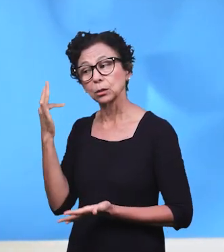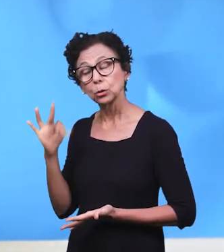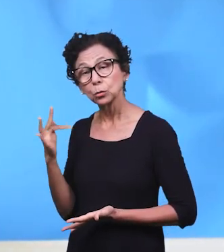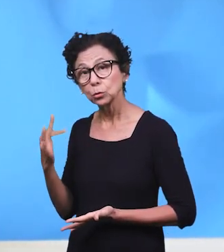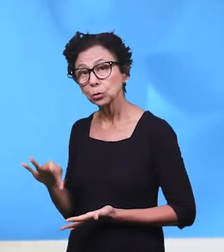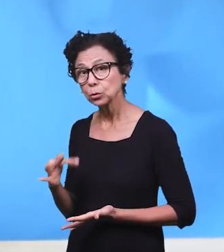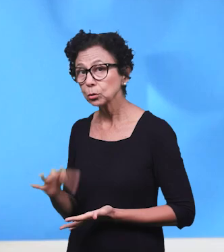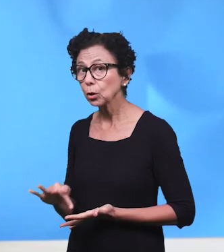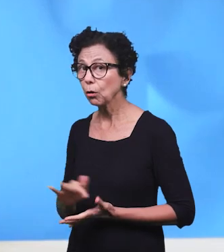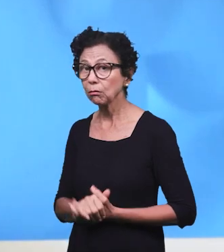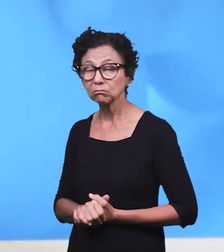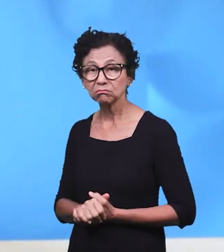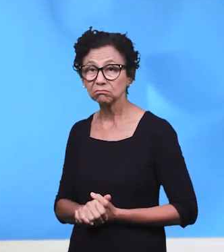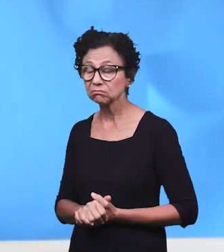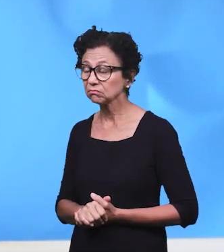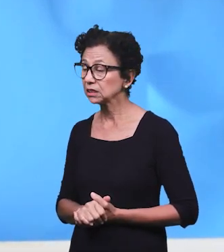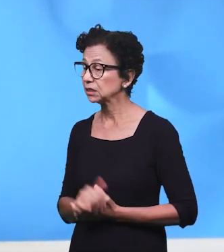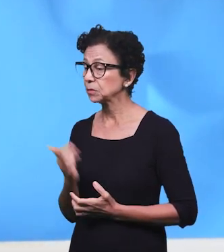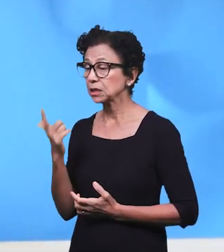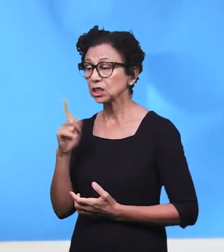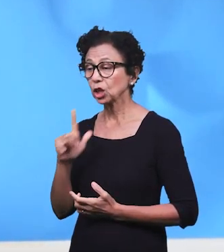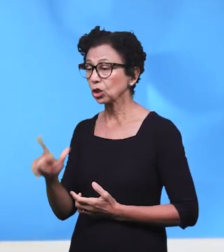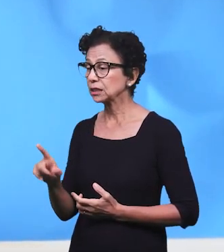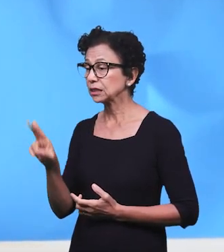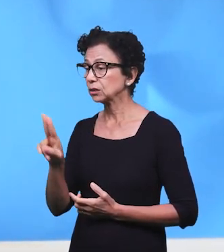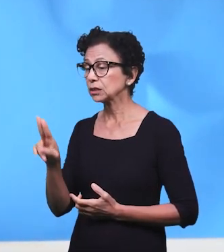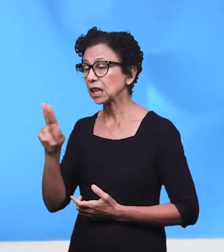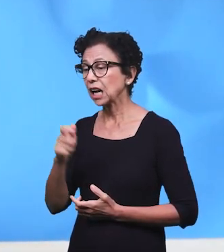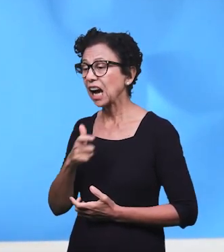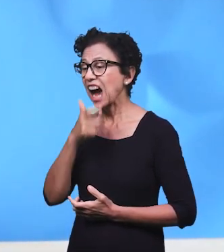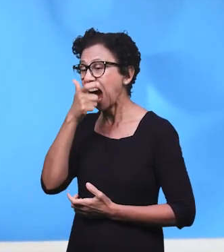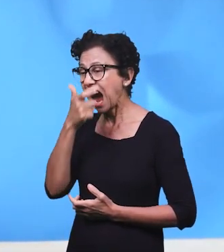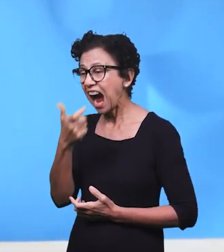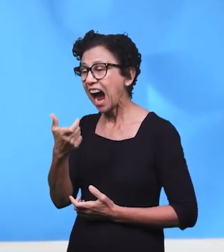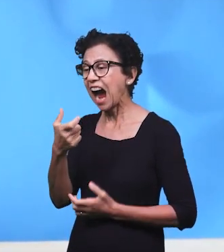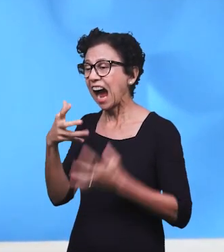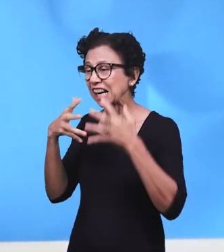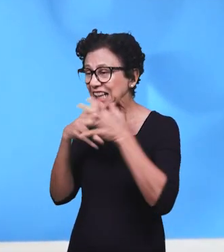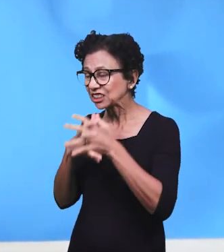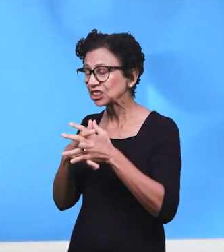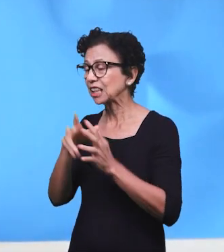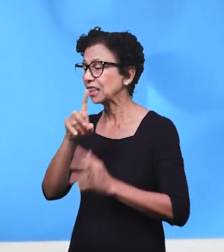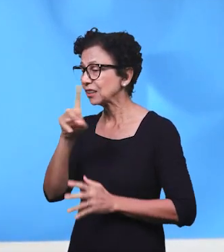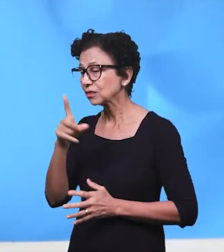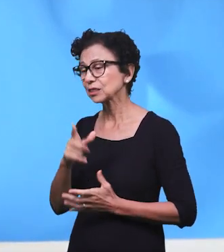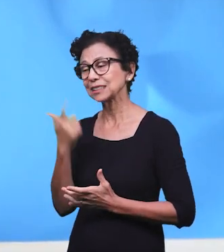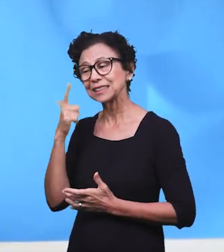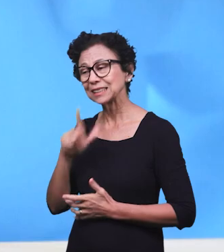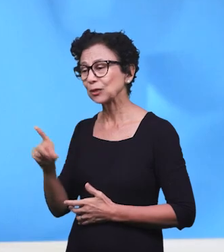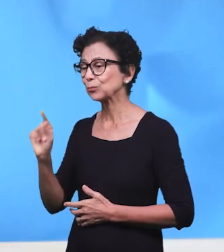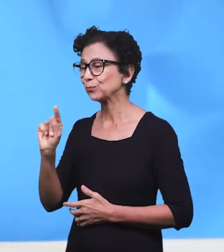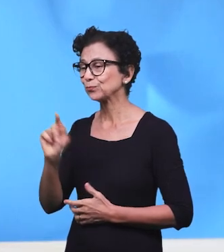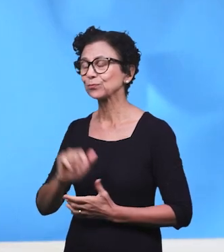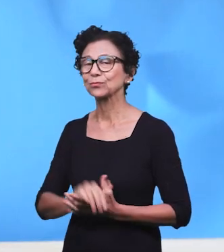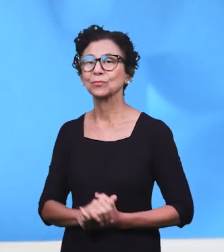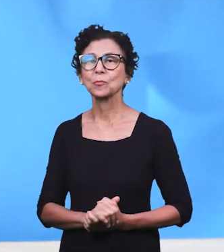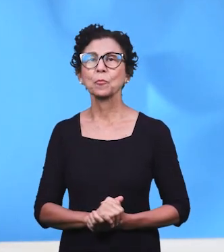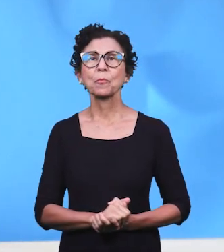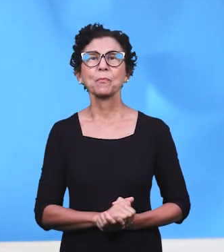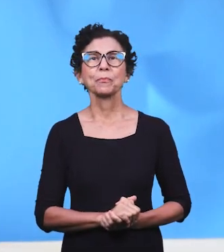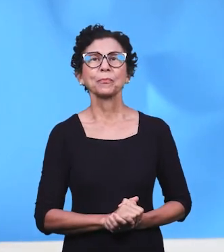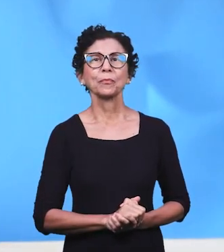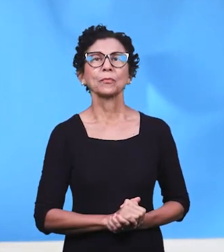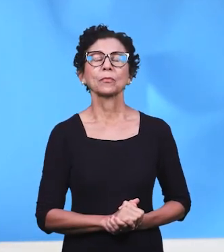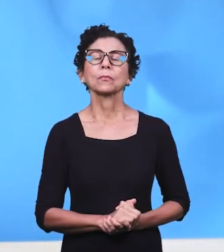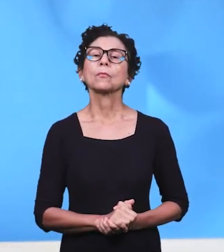com dor. E a prótese não vai entrar mais. Então, deve-se haver essa conversa. A gente treina principalmente cuidadosos, né? Eu tive a oportunidade